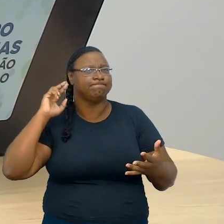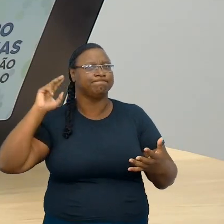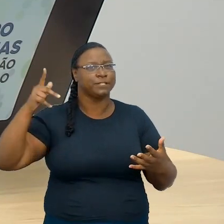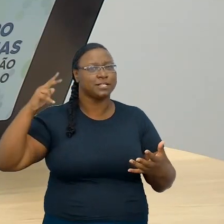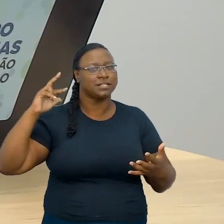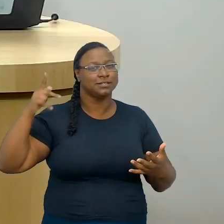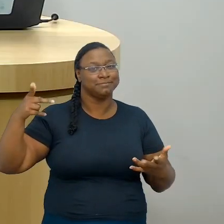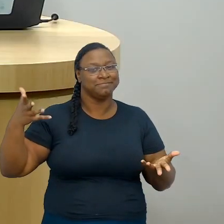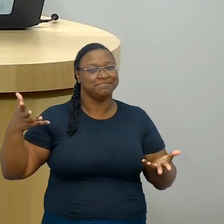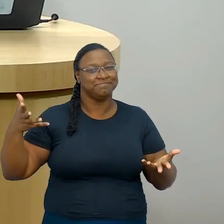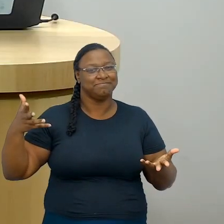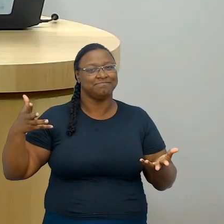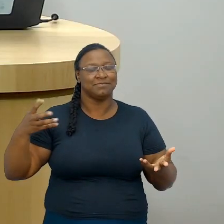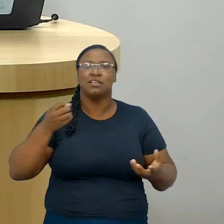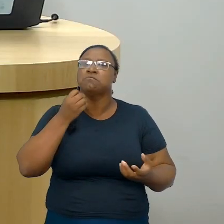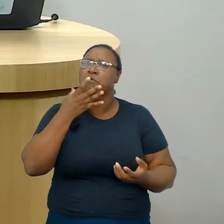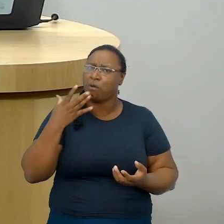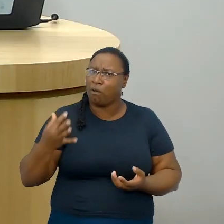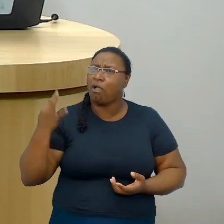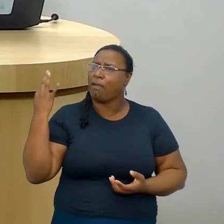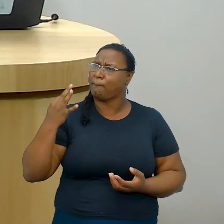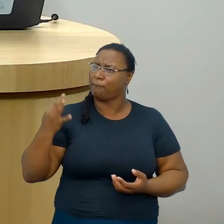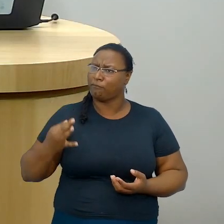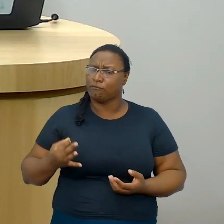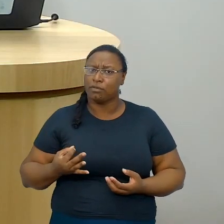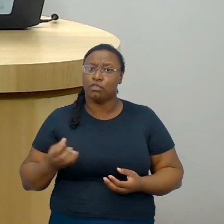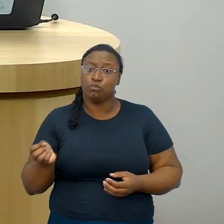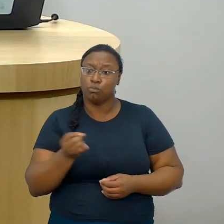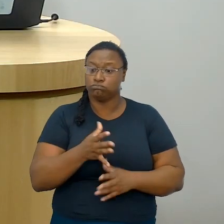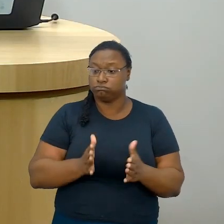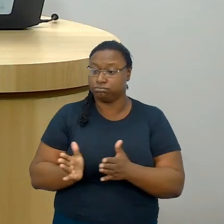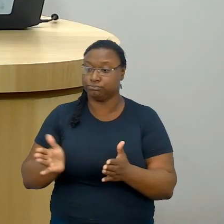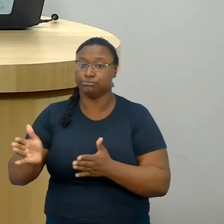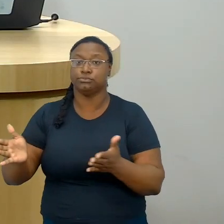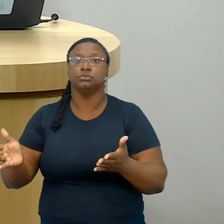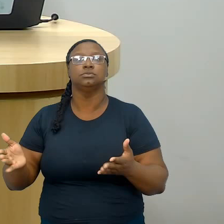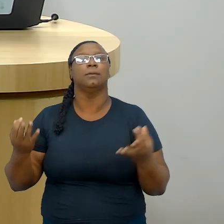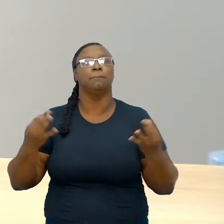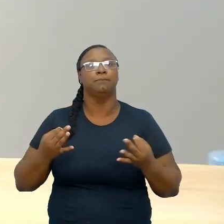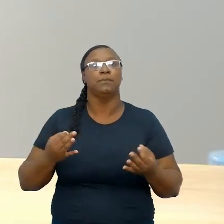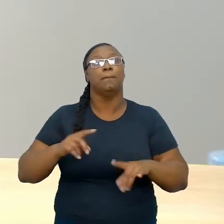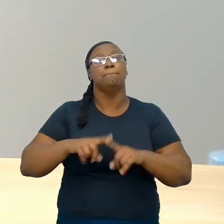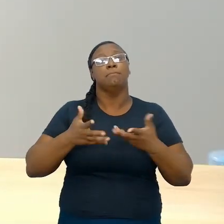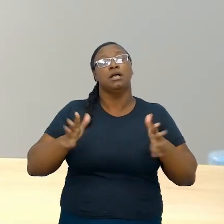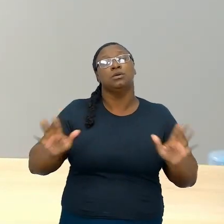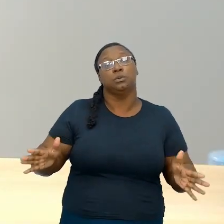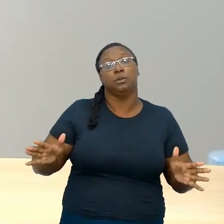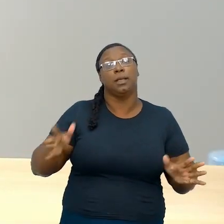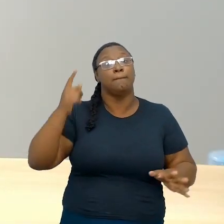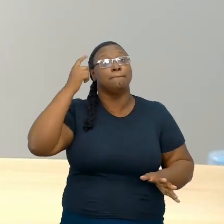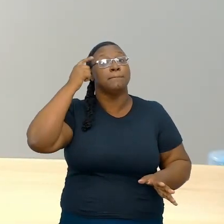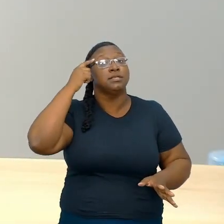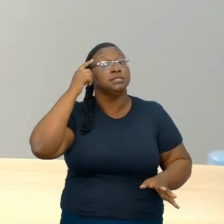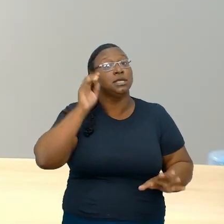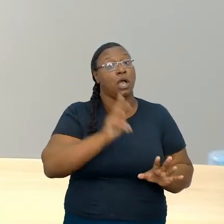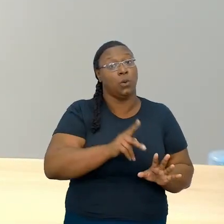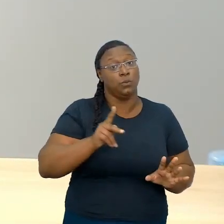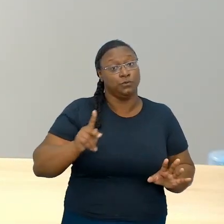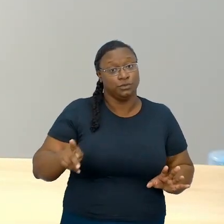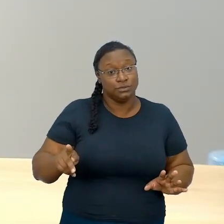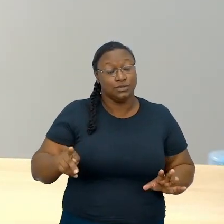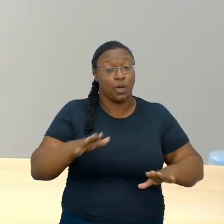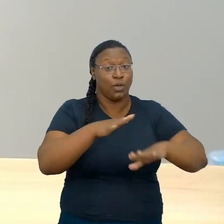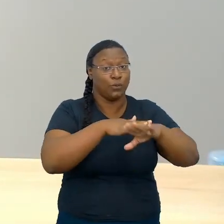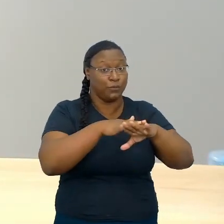É perfeito, acho que é perfeito tudo isso, mas agora a gente vai deixar os professores pensarem um pouquinho sobre tudo isso,